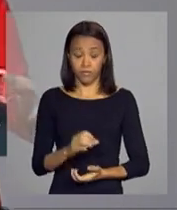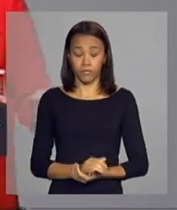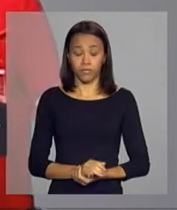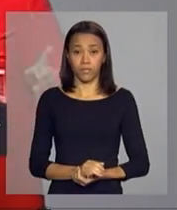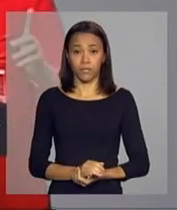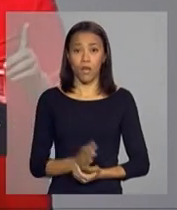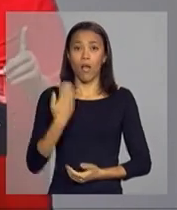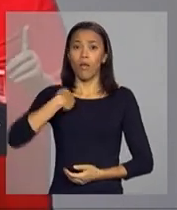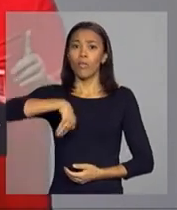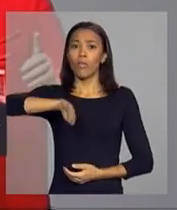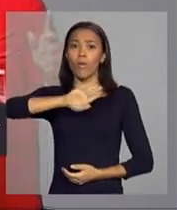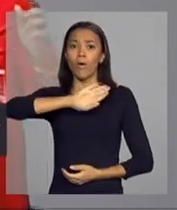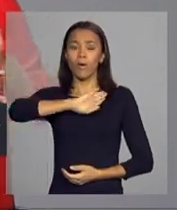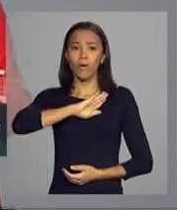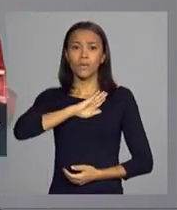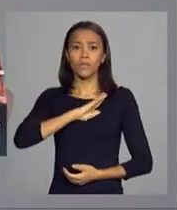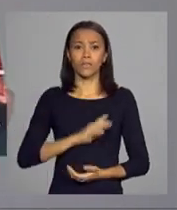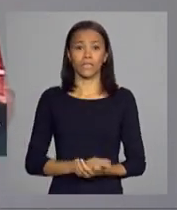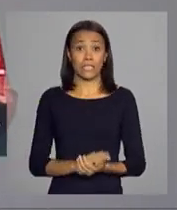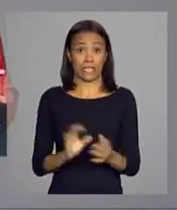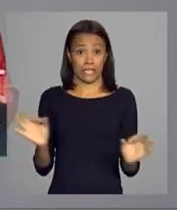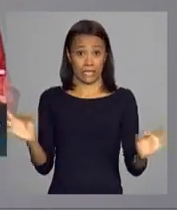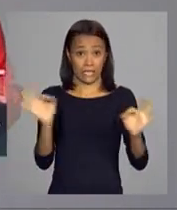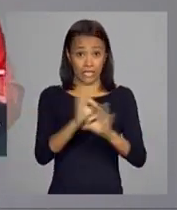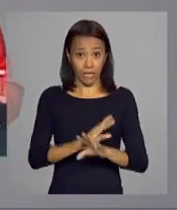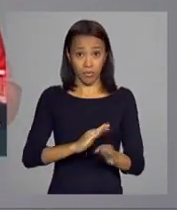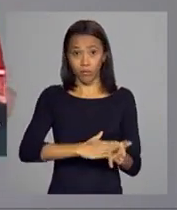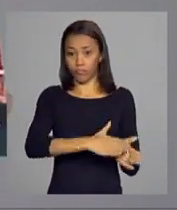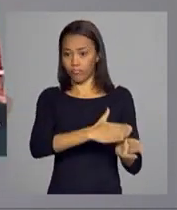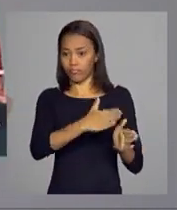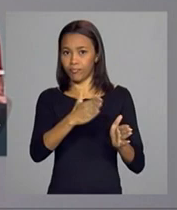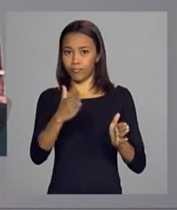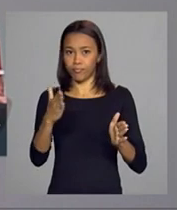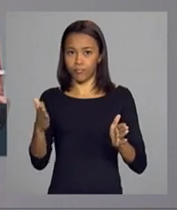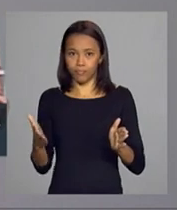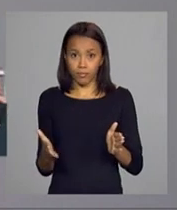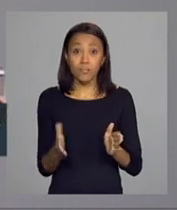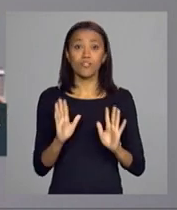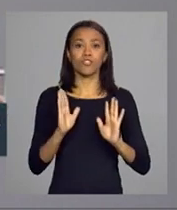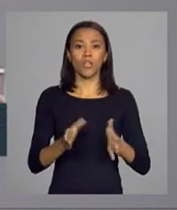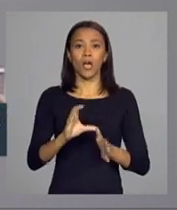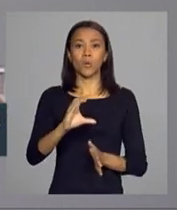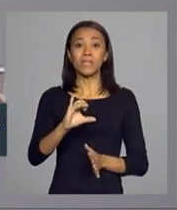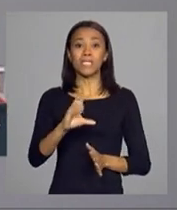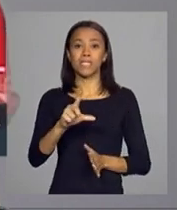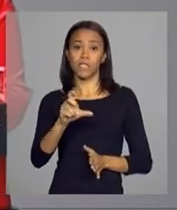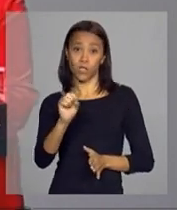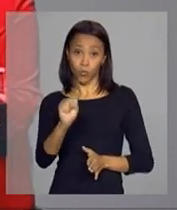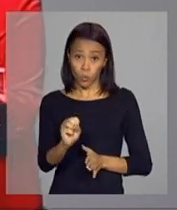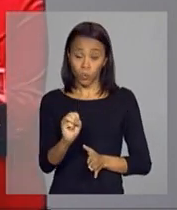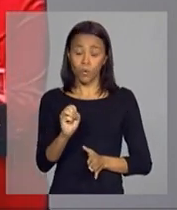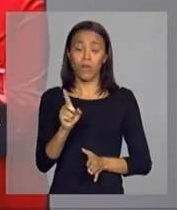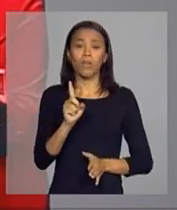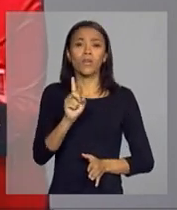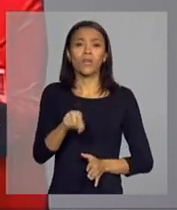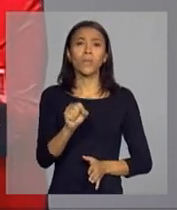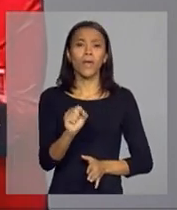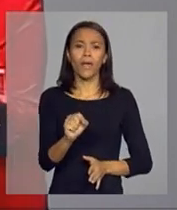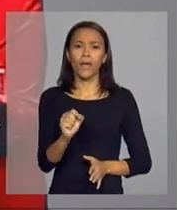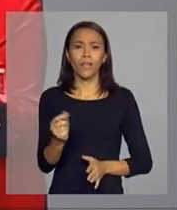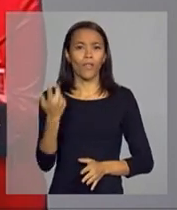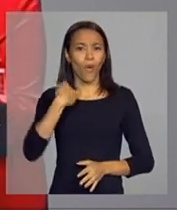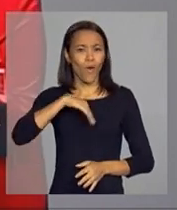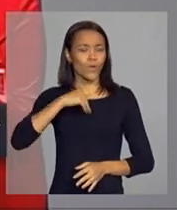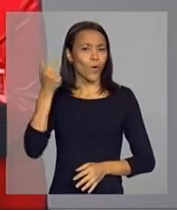nós completamos um ciclo. Nós completamos um ciclo que foi